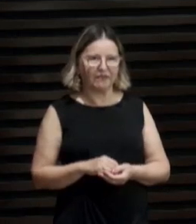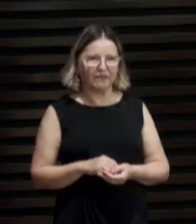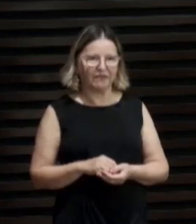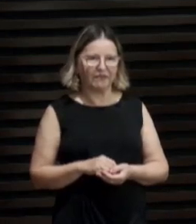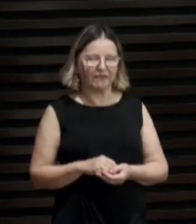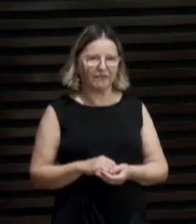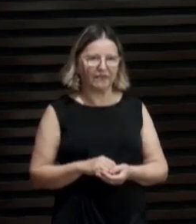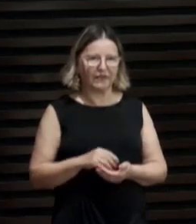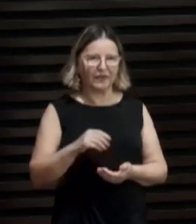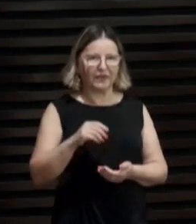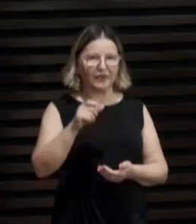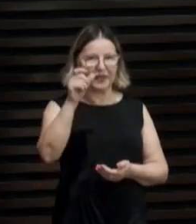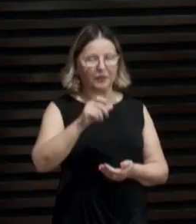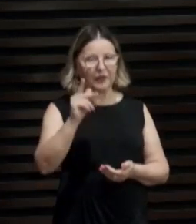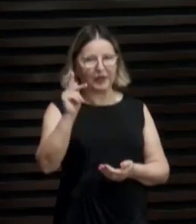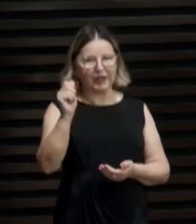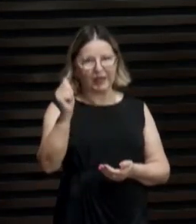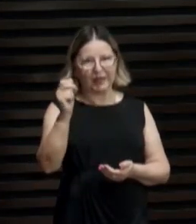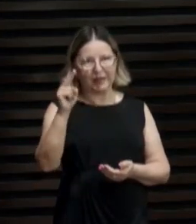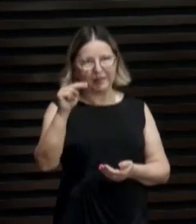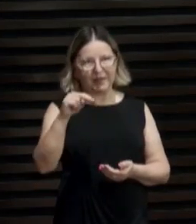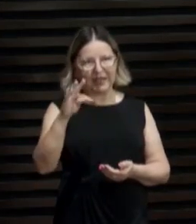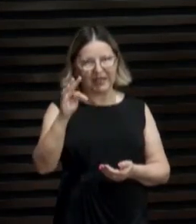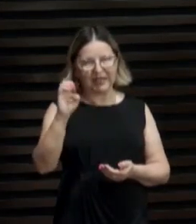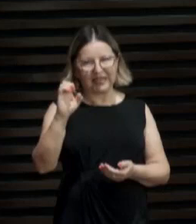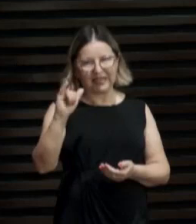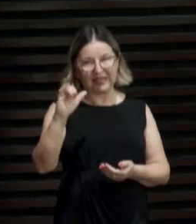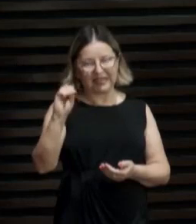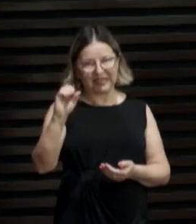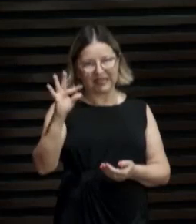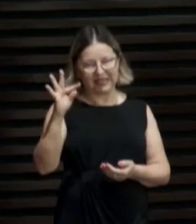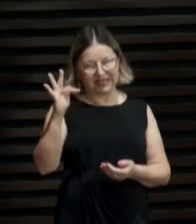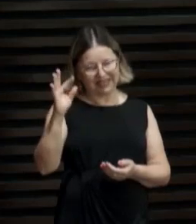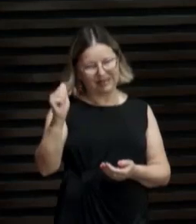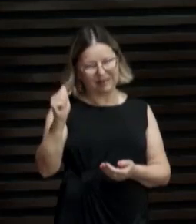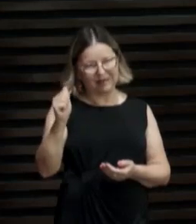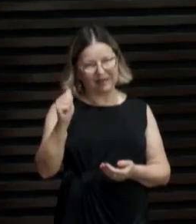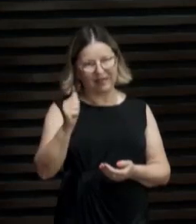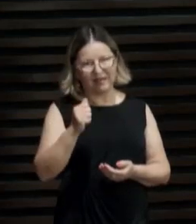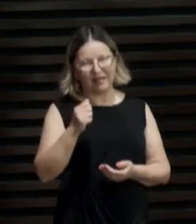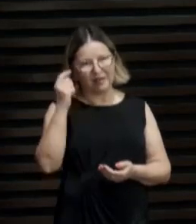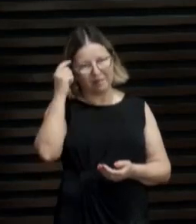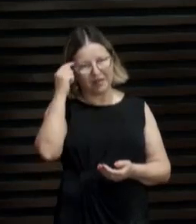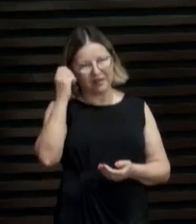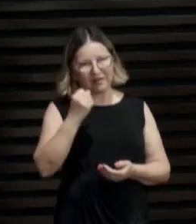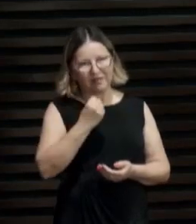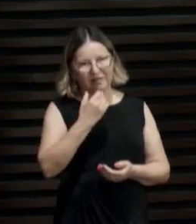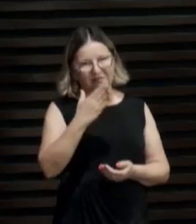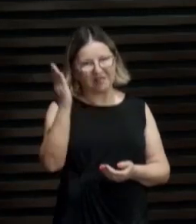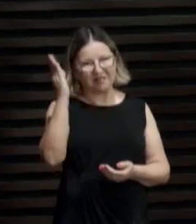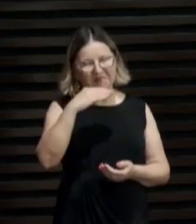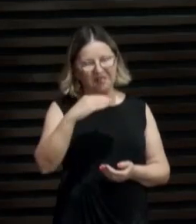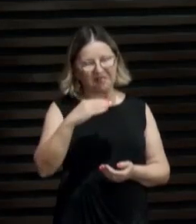O panteísta pensa que o bem e o mal não são absolutos. E dessa forma não há distinção em relação a essas duas